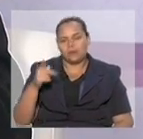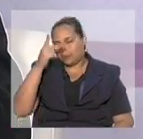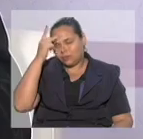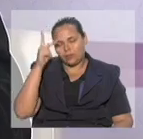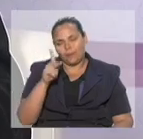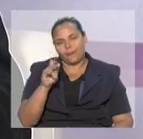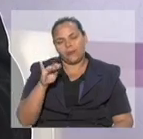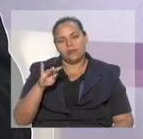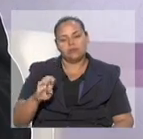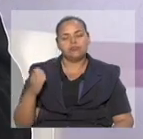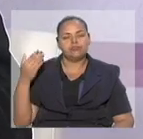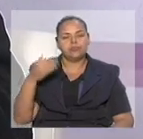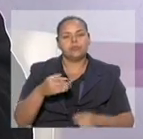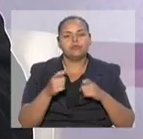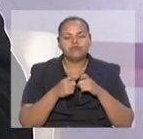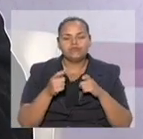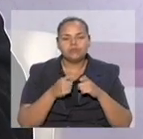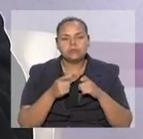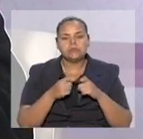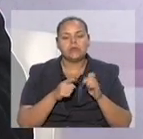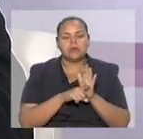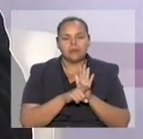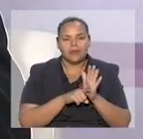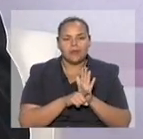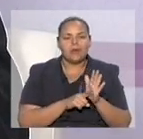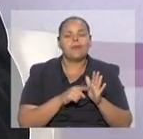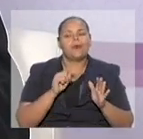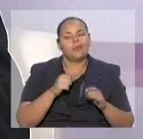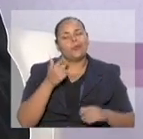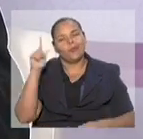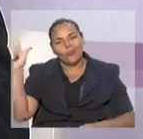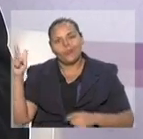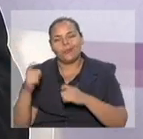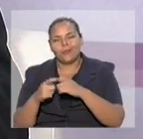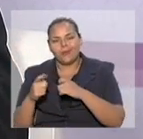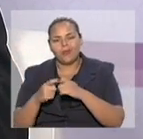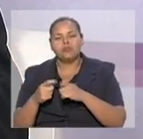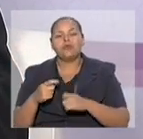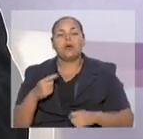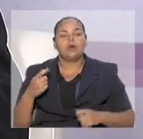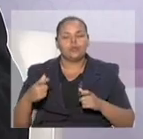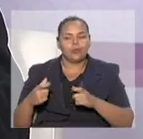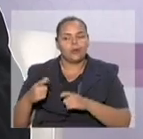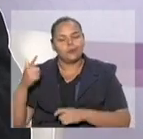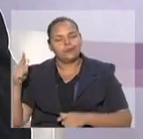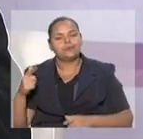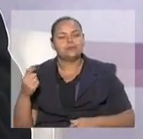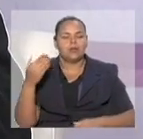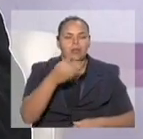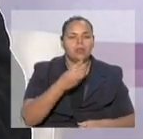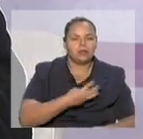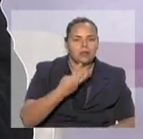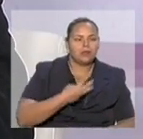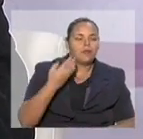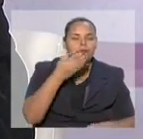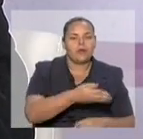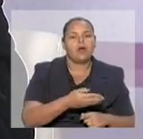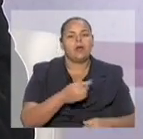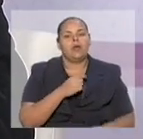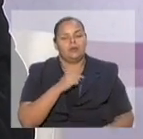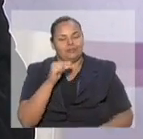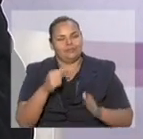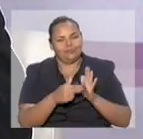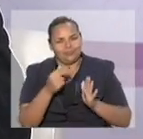paciente vai ao médico, vai fazer o exame em outro local, depois ele volta àquele médico, pede um outro exame, vai num terceiro local, depois ele volta naquele médico, vai para um outro